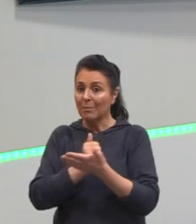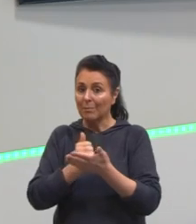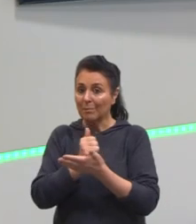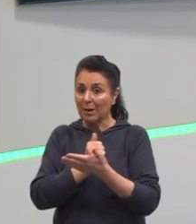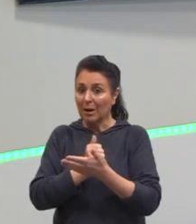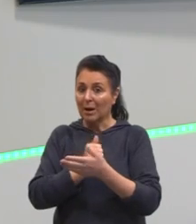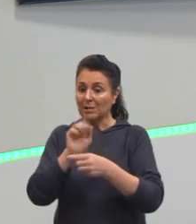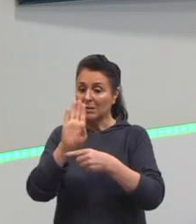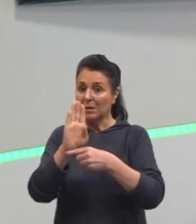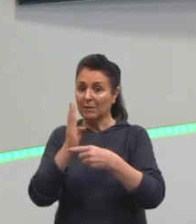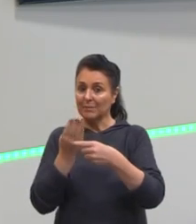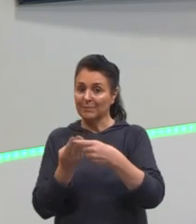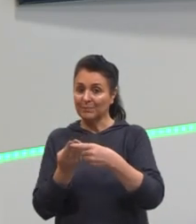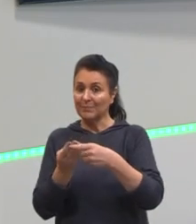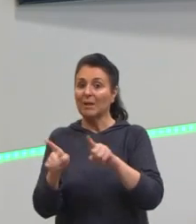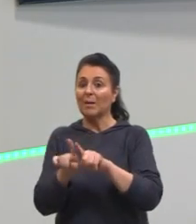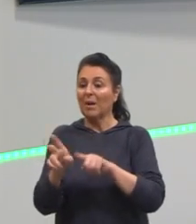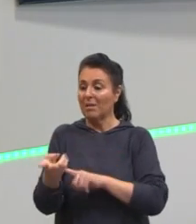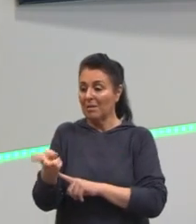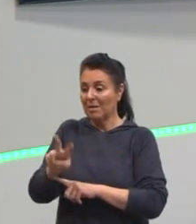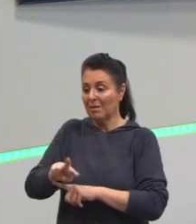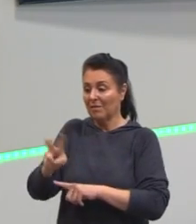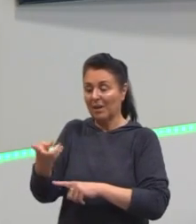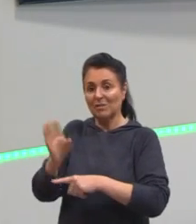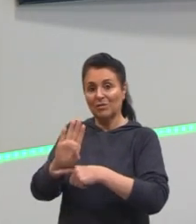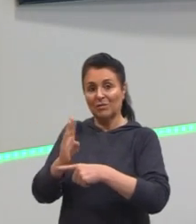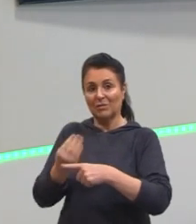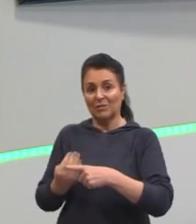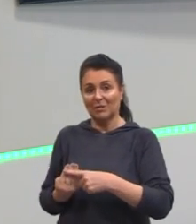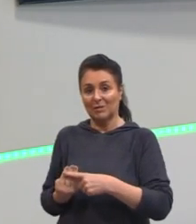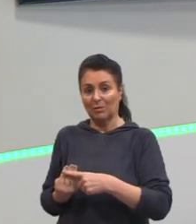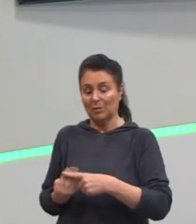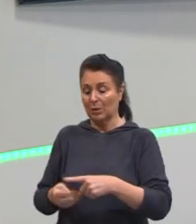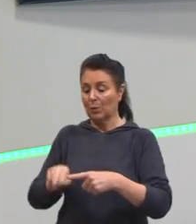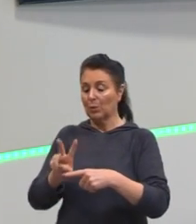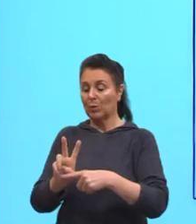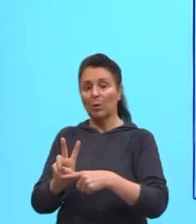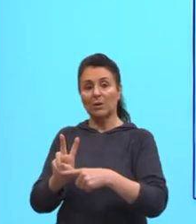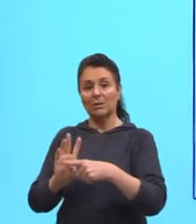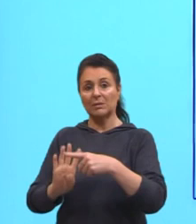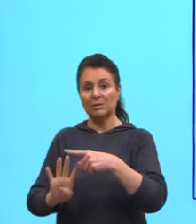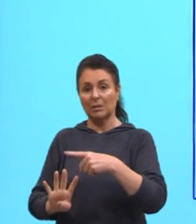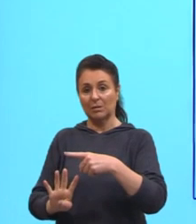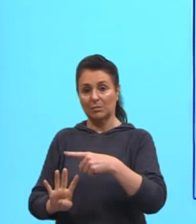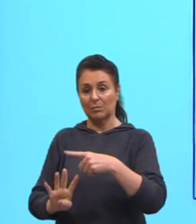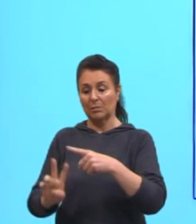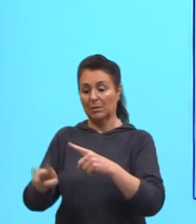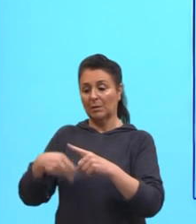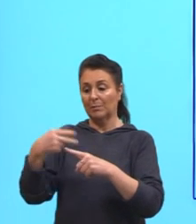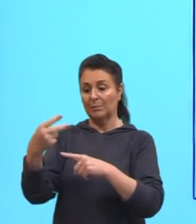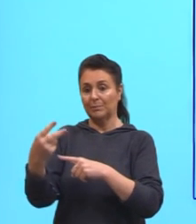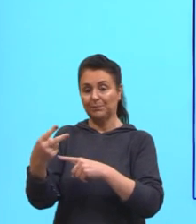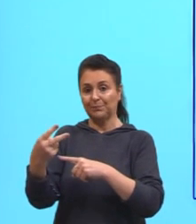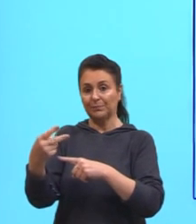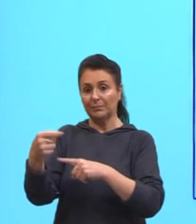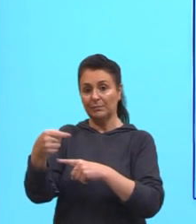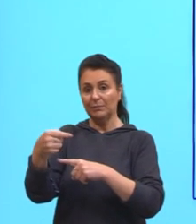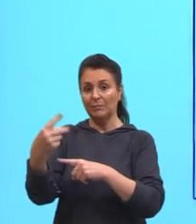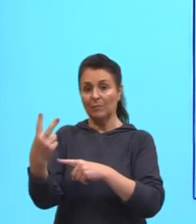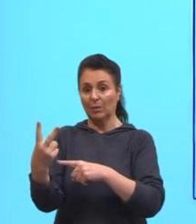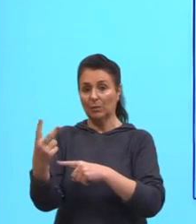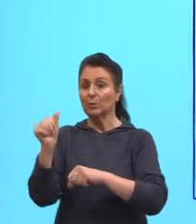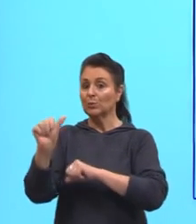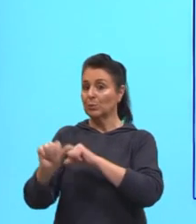simplesmente o invertemos essa fração né se eu tenho dois terços elevado a menos 2 nós vamos inverter